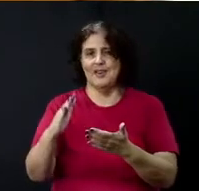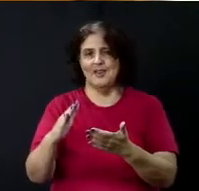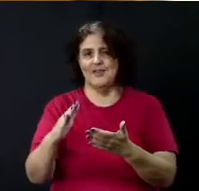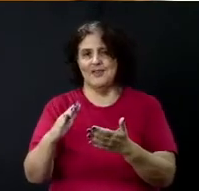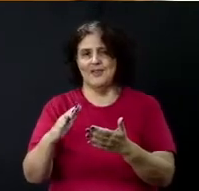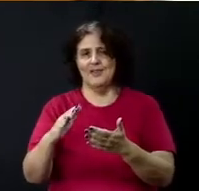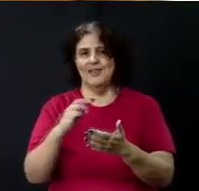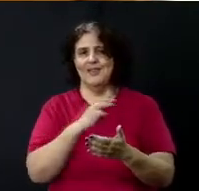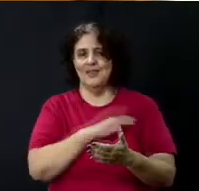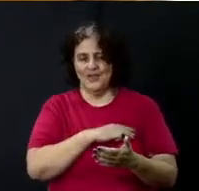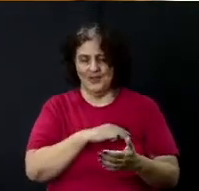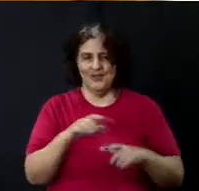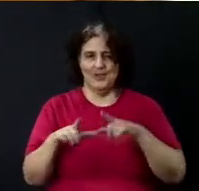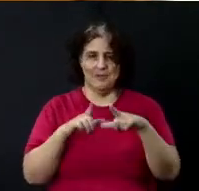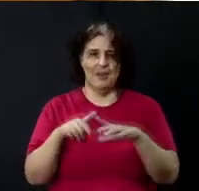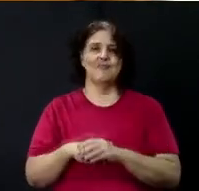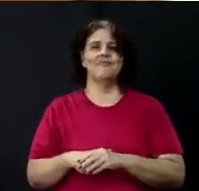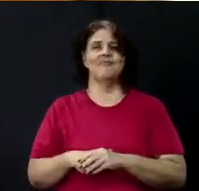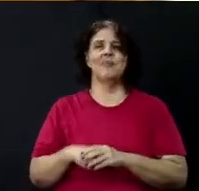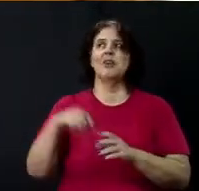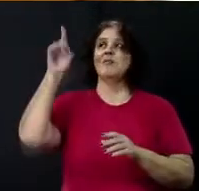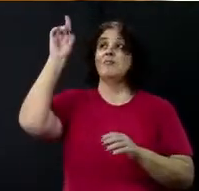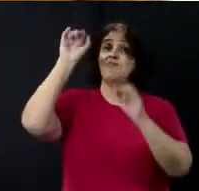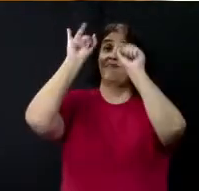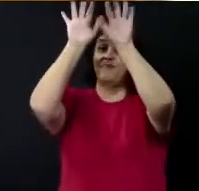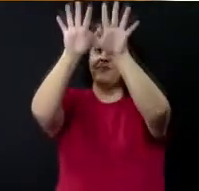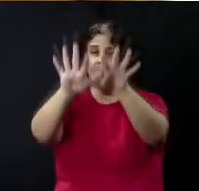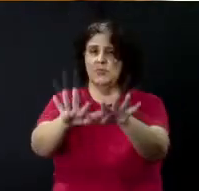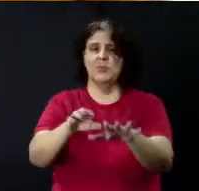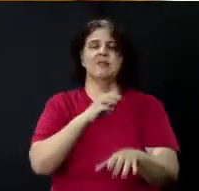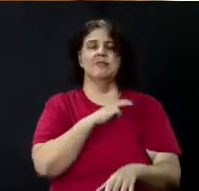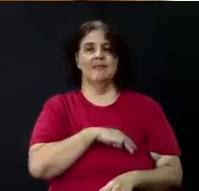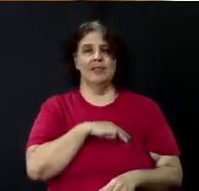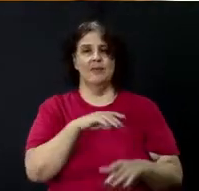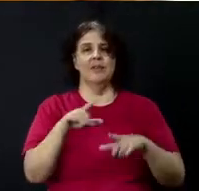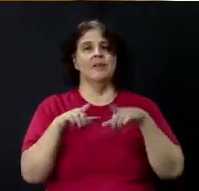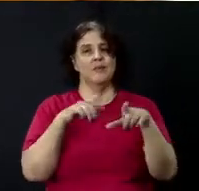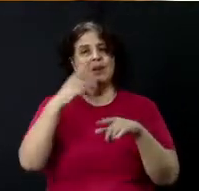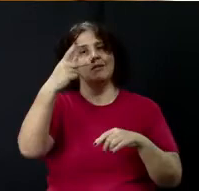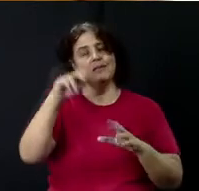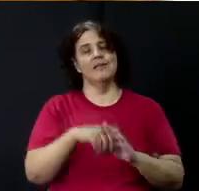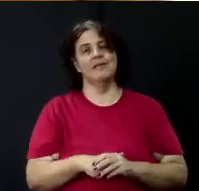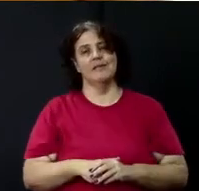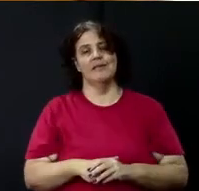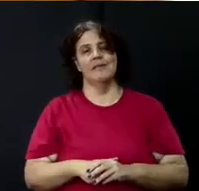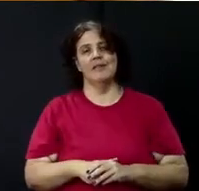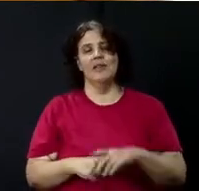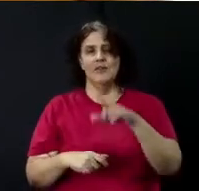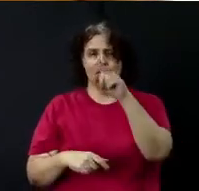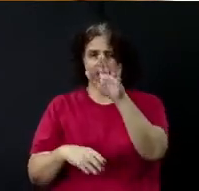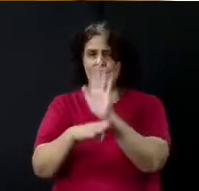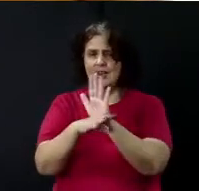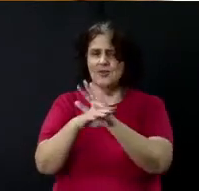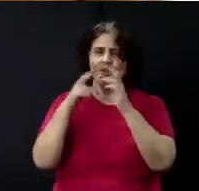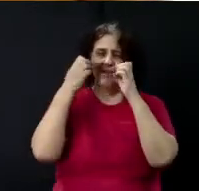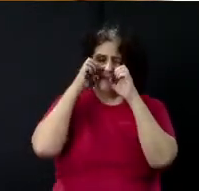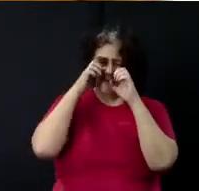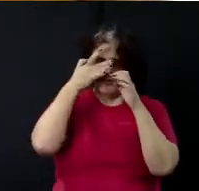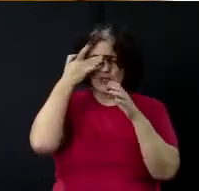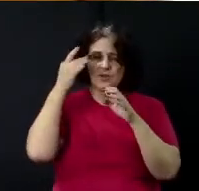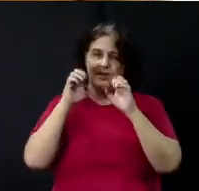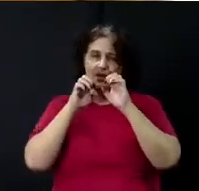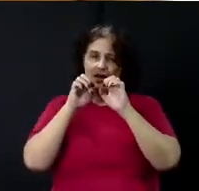ministério. Quem sabe Deus lhe dê a graça de ajudar pessoas a verem. Não que você dará